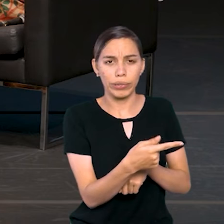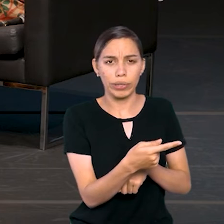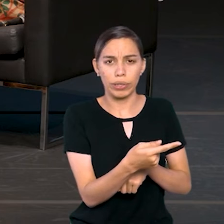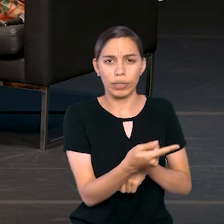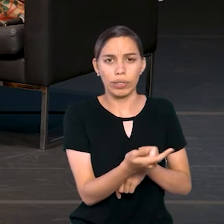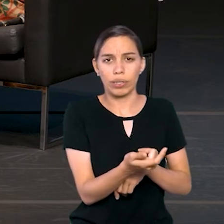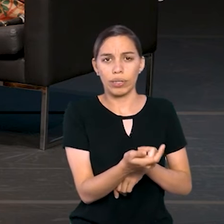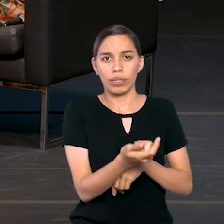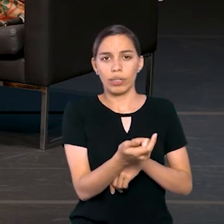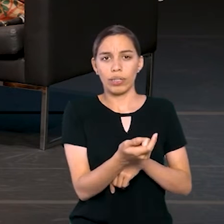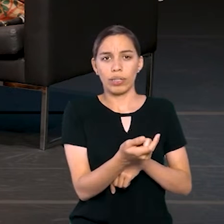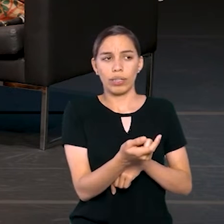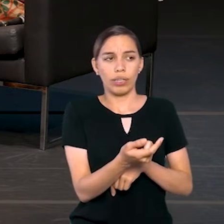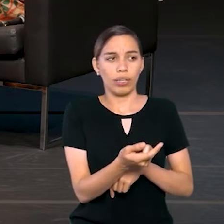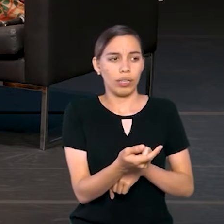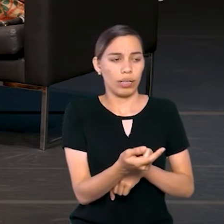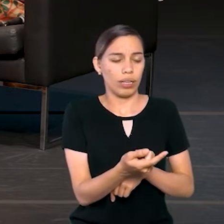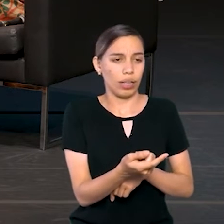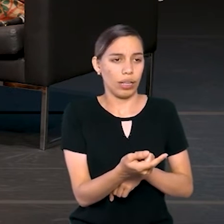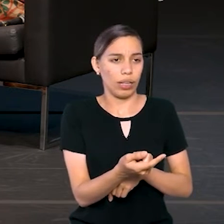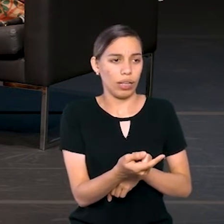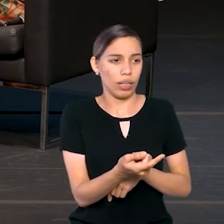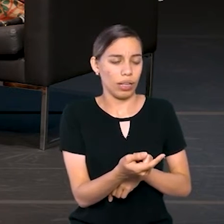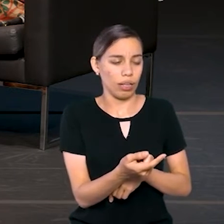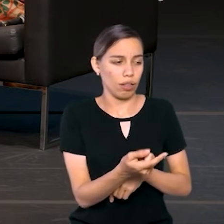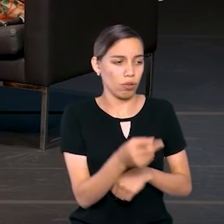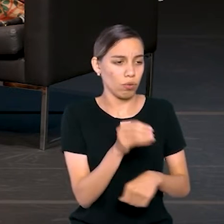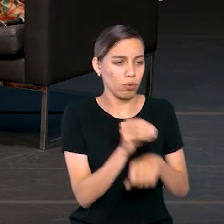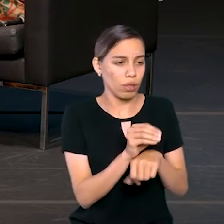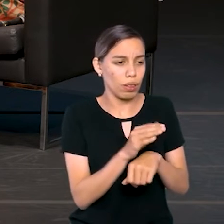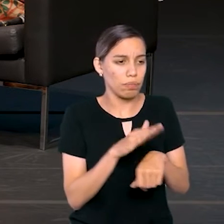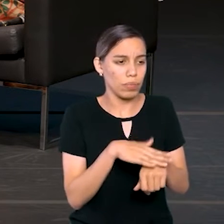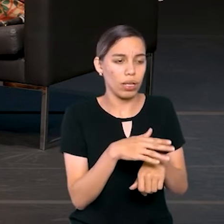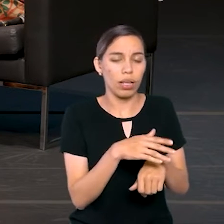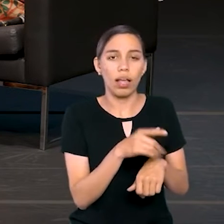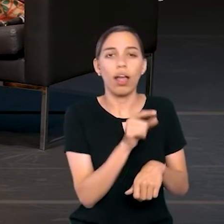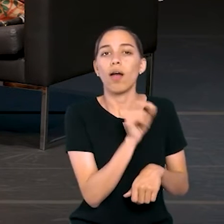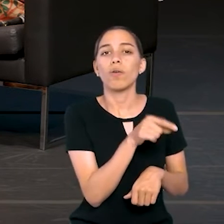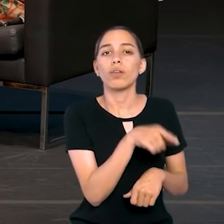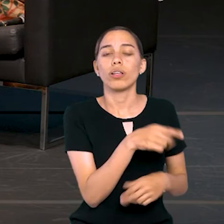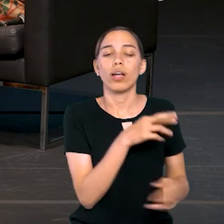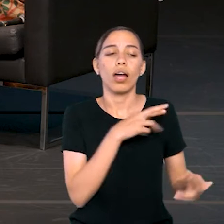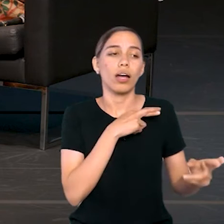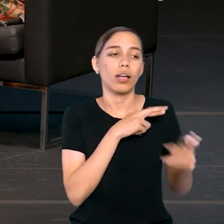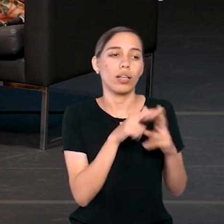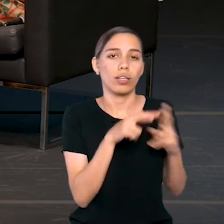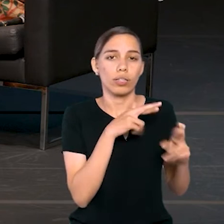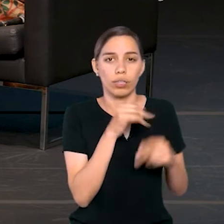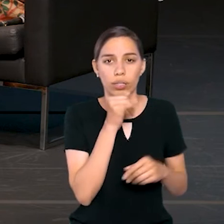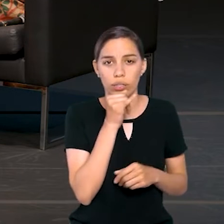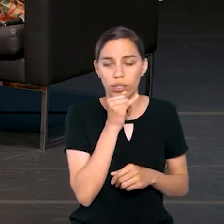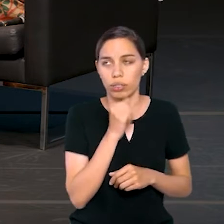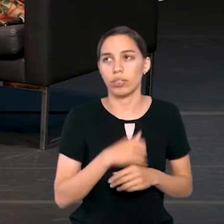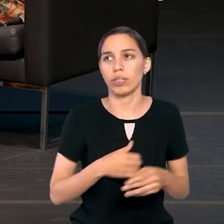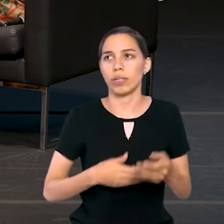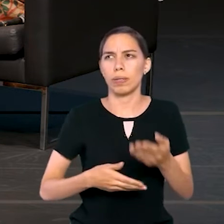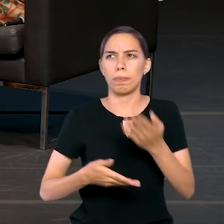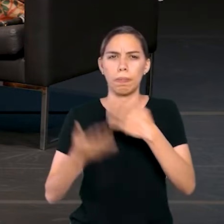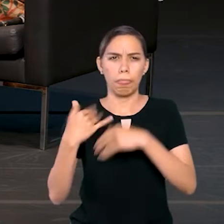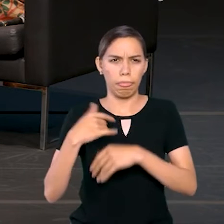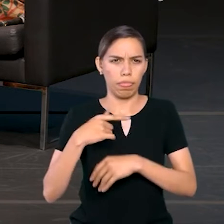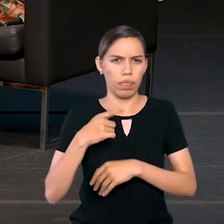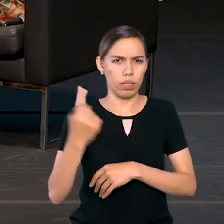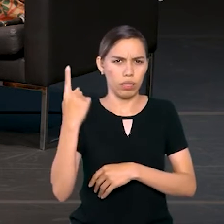na verdade, é relacionamento, é convivência. Lá nos Andes, aquelas pequenas comunidades que